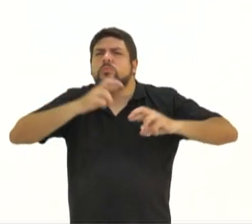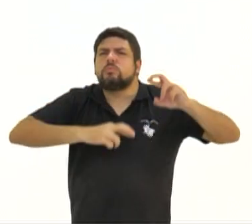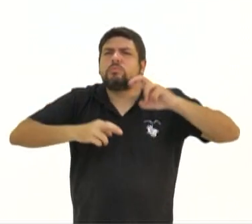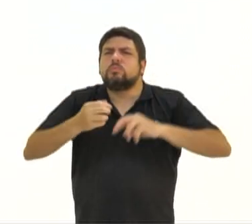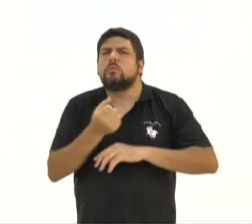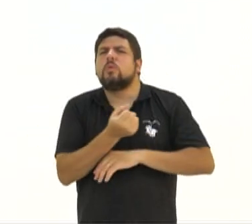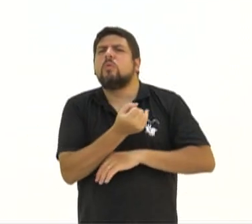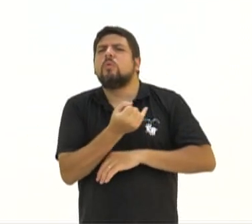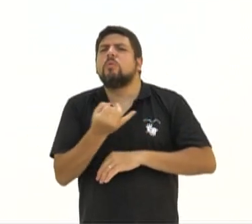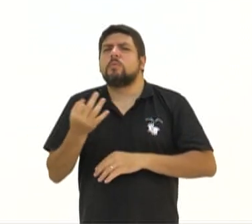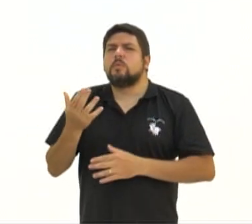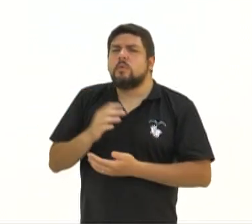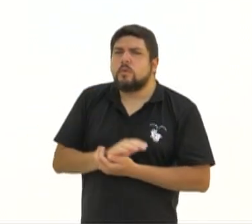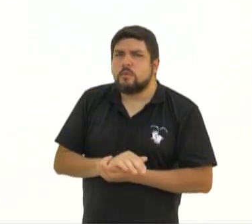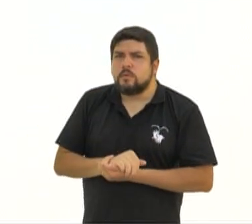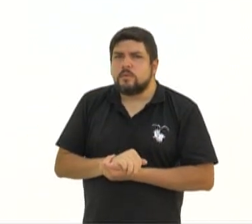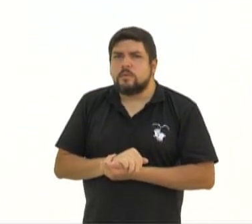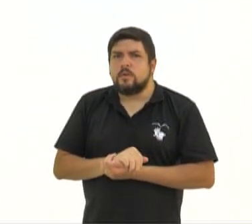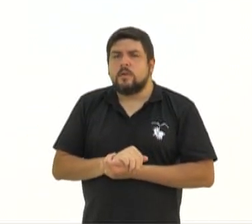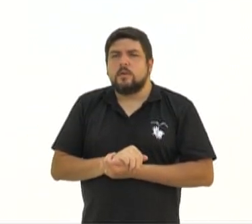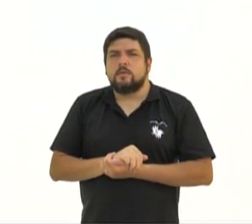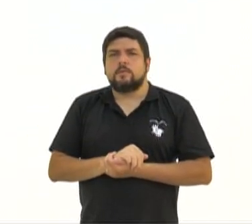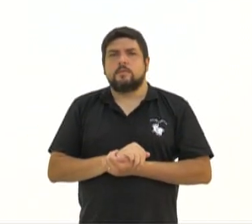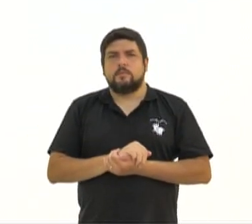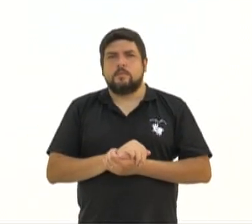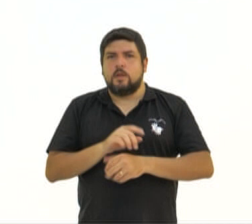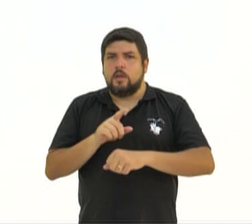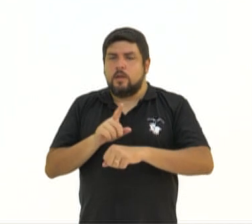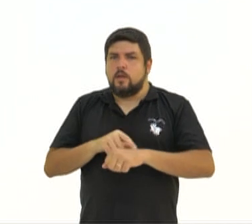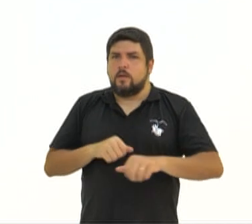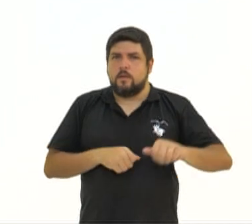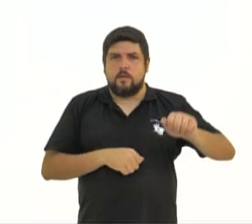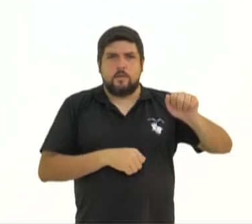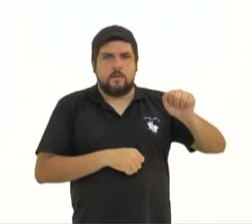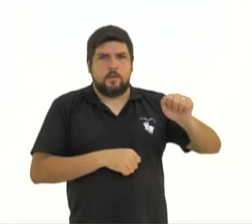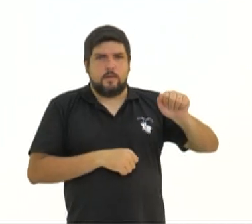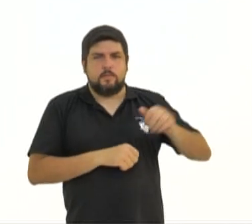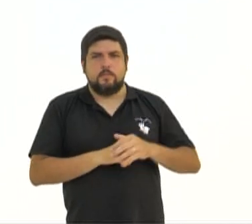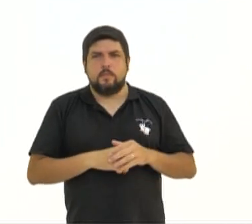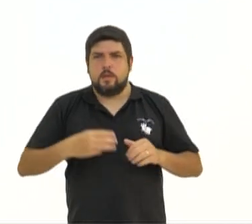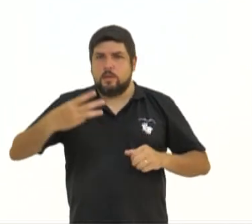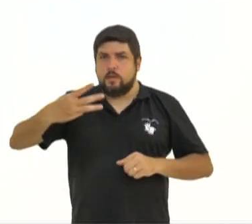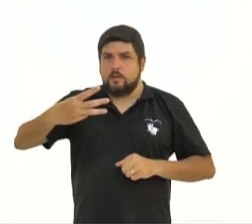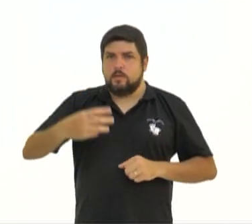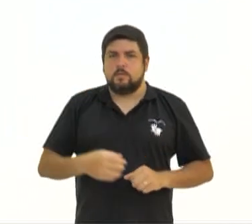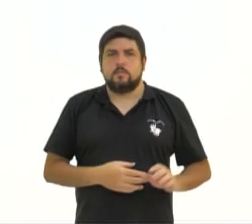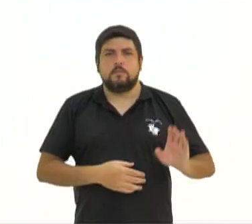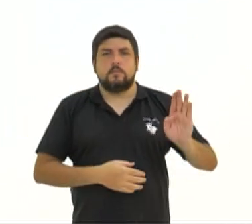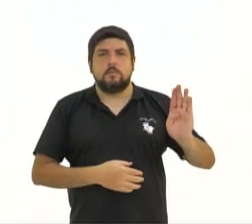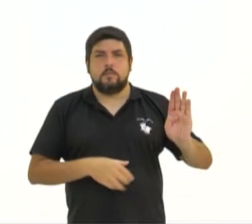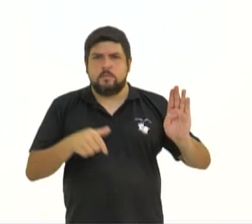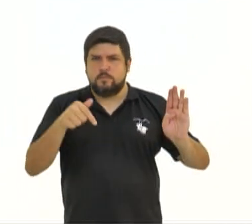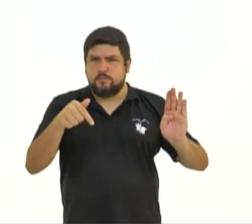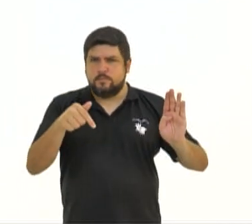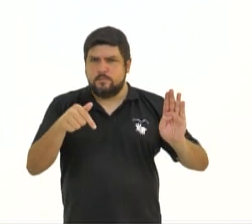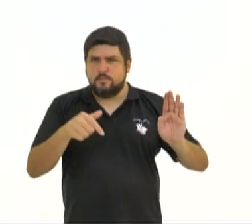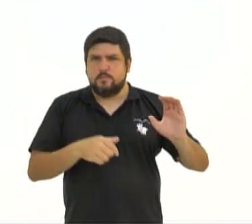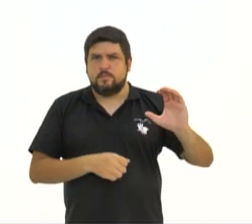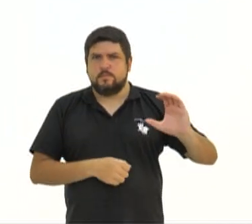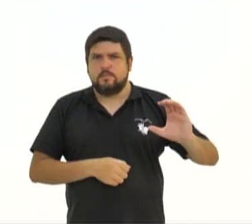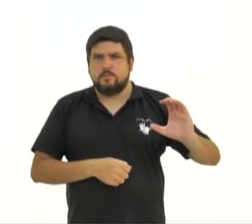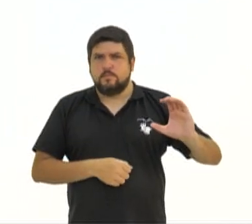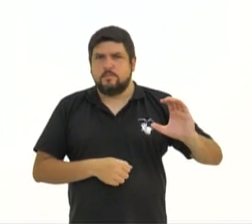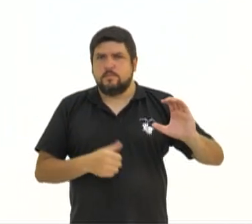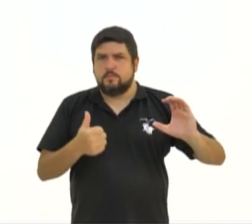em competições oficiais, quantos árbitros nós temos no badminton? Letra A, 3 árbitros. Letra B, 7 árbitros. Letra